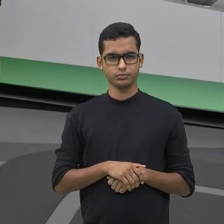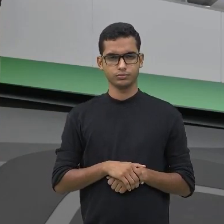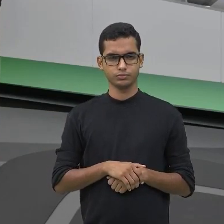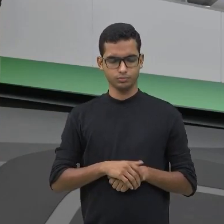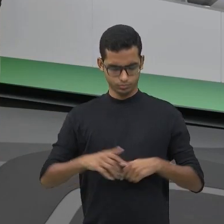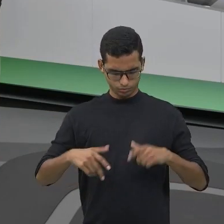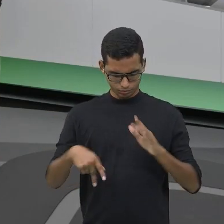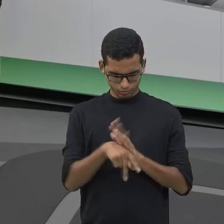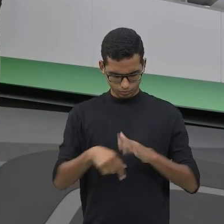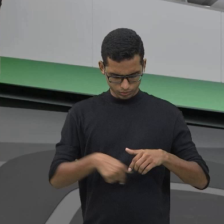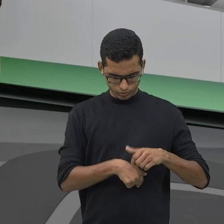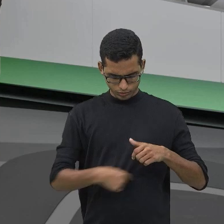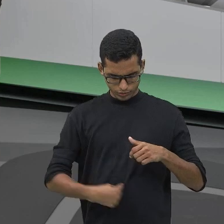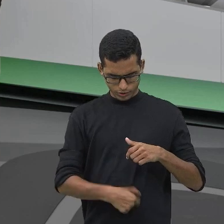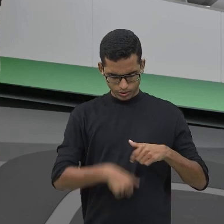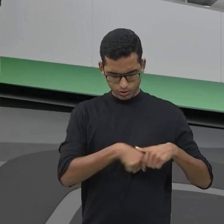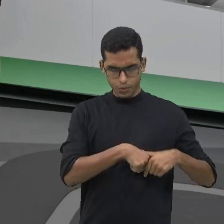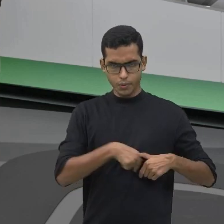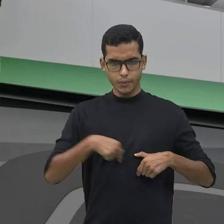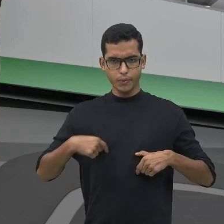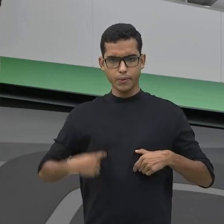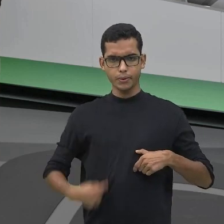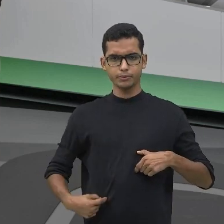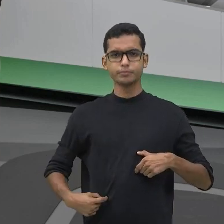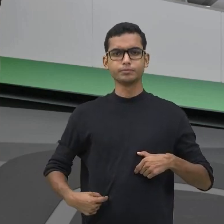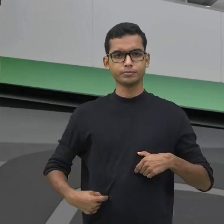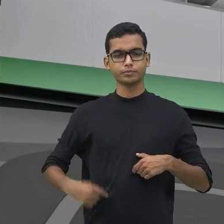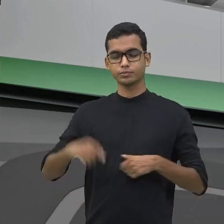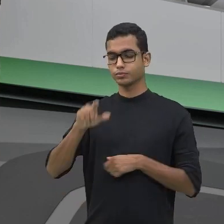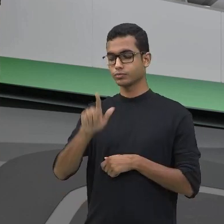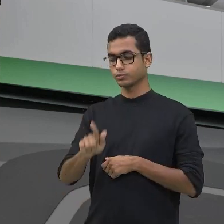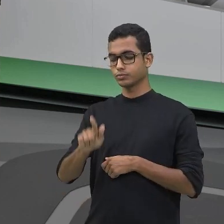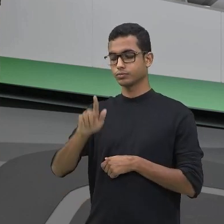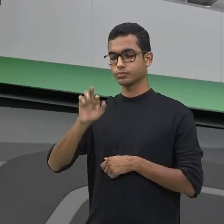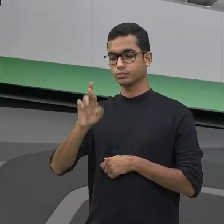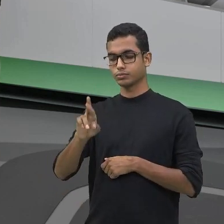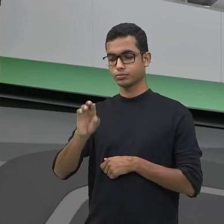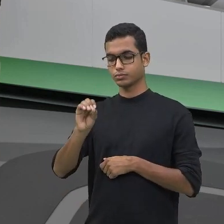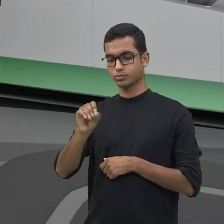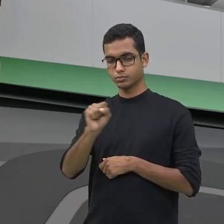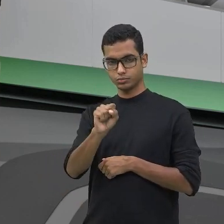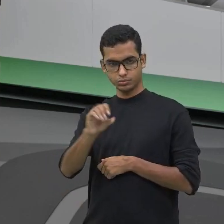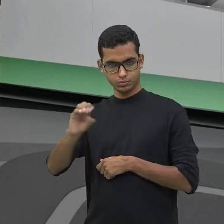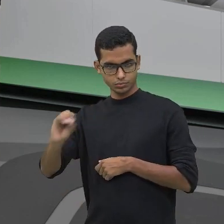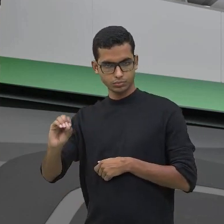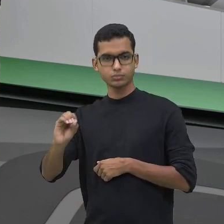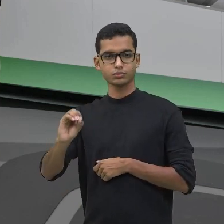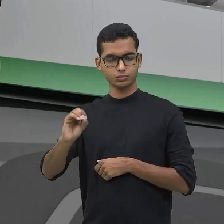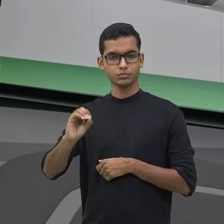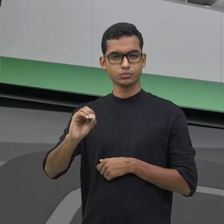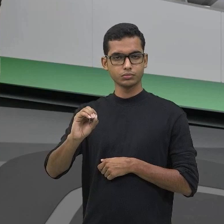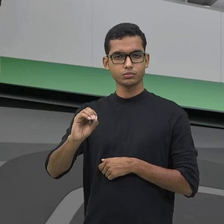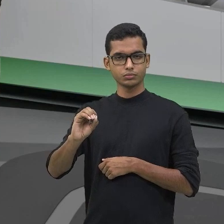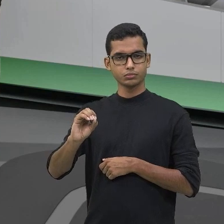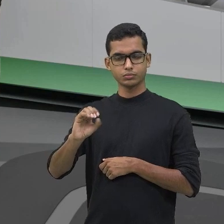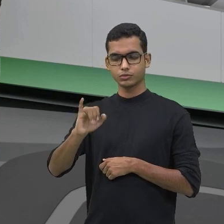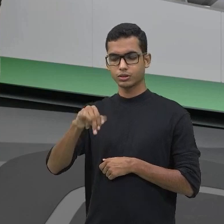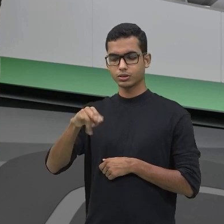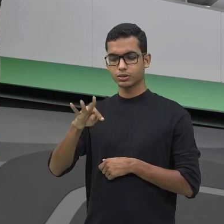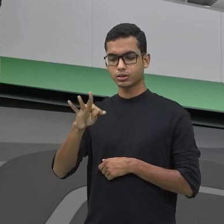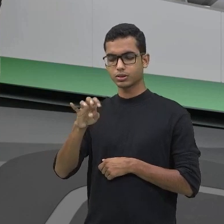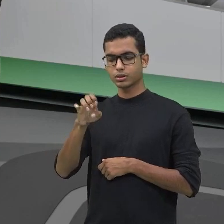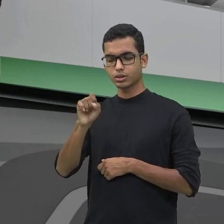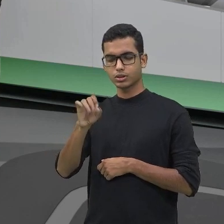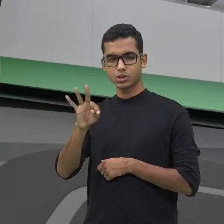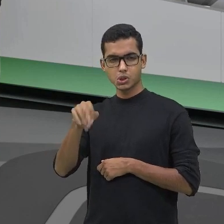intestino grosso. Olha só, o intestino grosso que ele sobe, passa uma parte transversal,